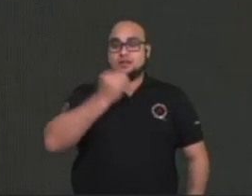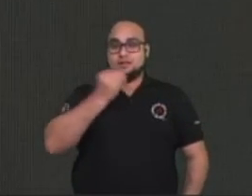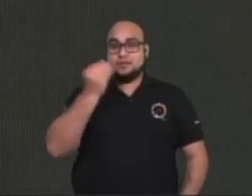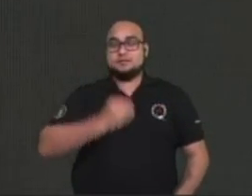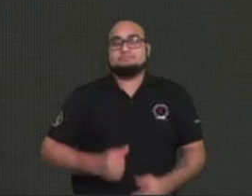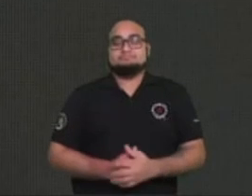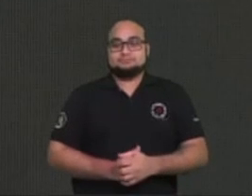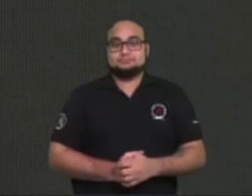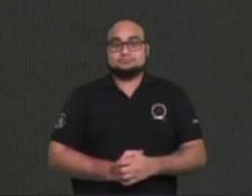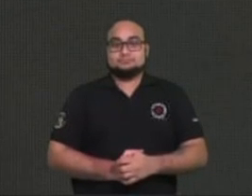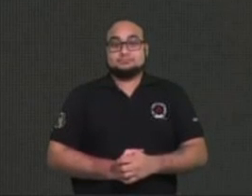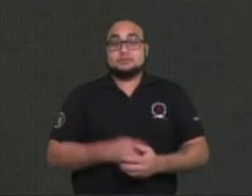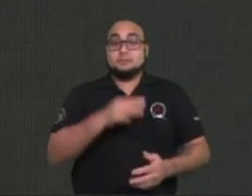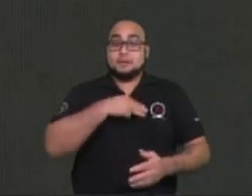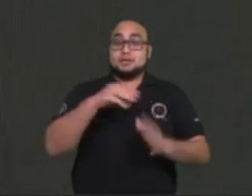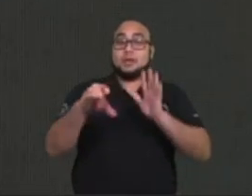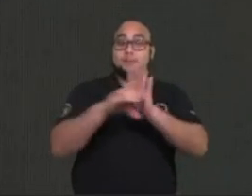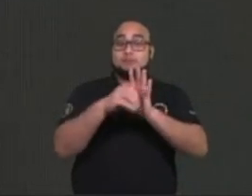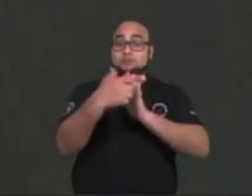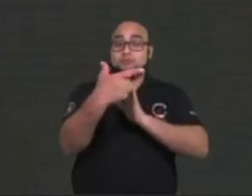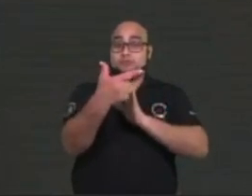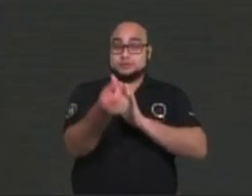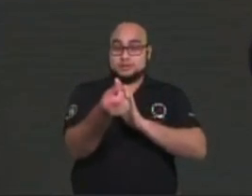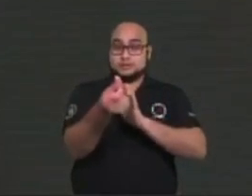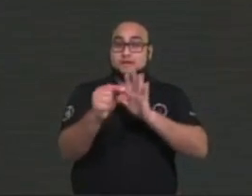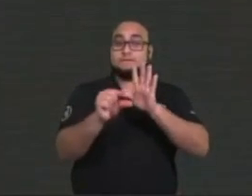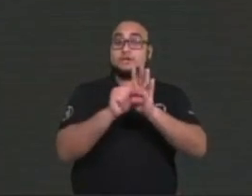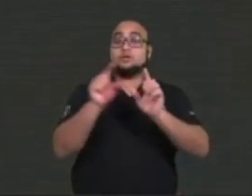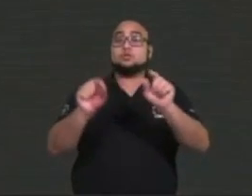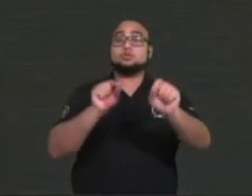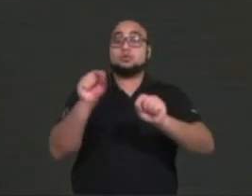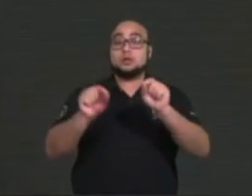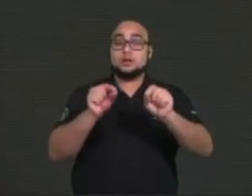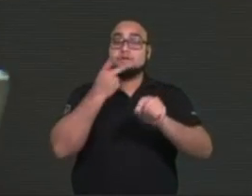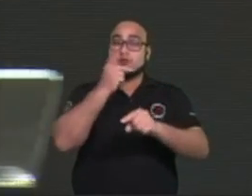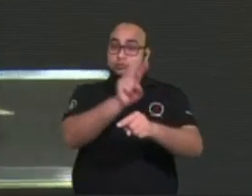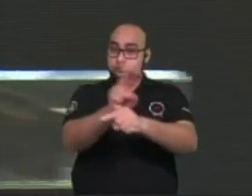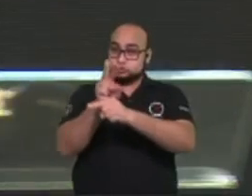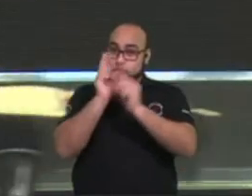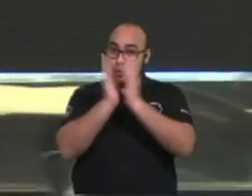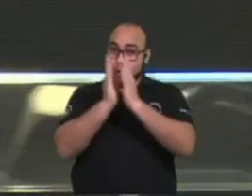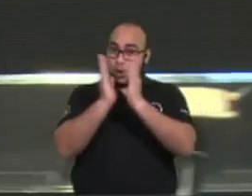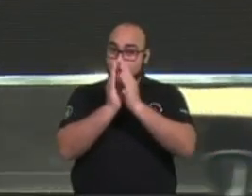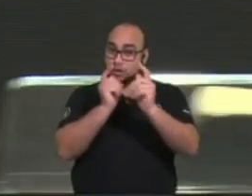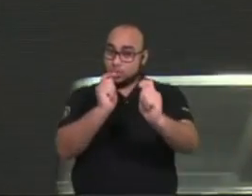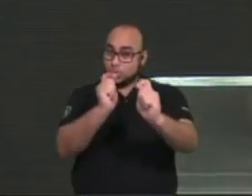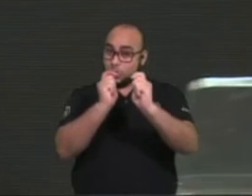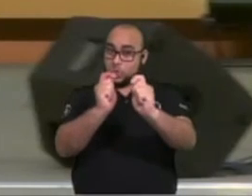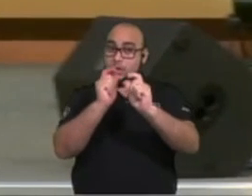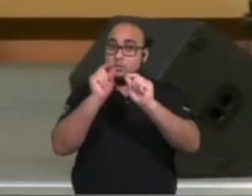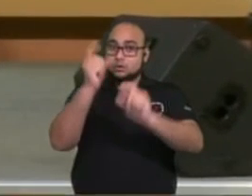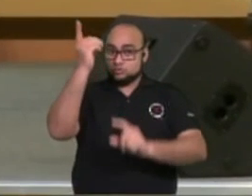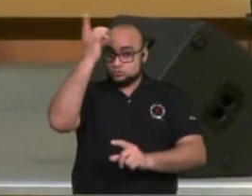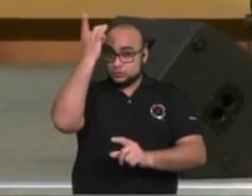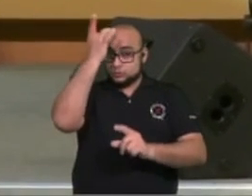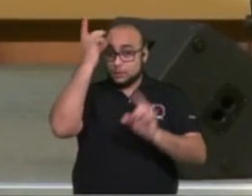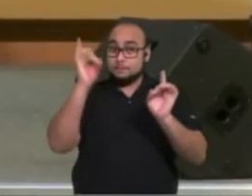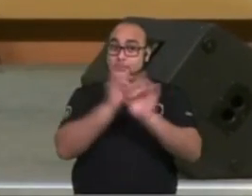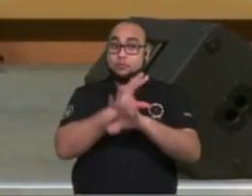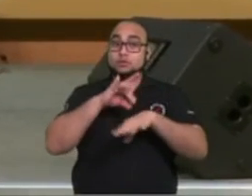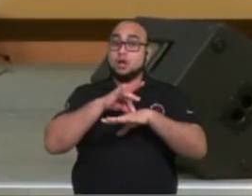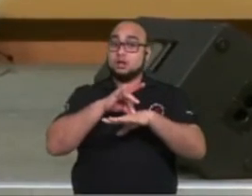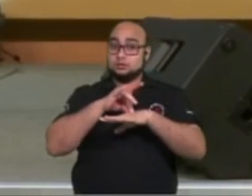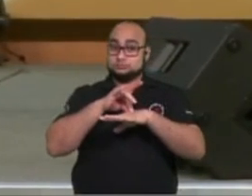Mateus 2641 Jesus falou vigiai e orai para que não entreis em tentação porque na verdade o Espírito está pronto mas a carne